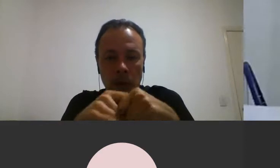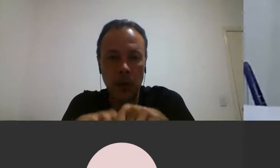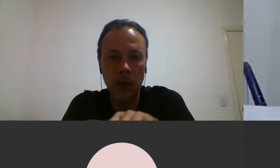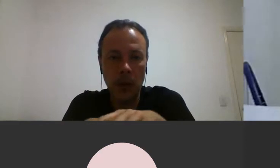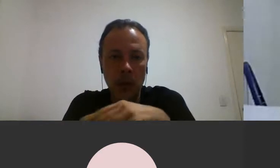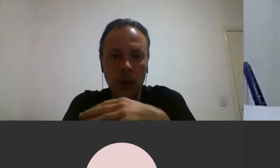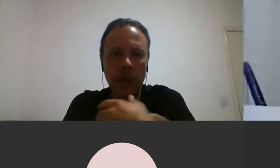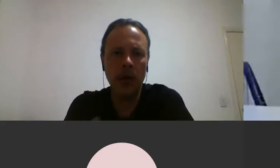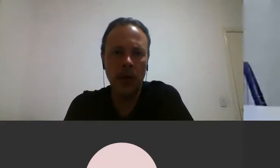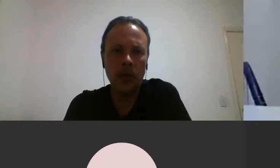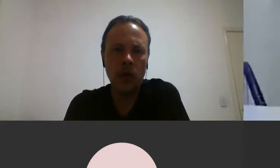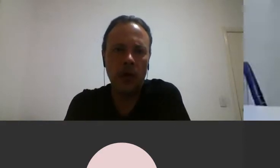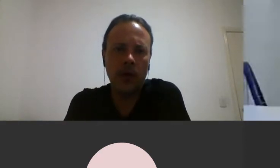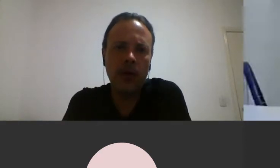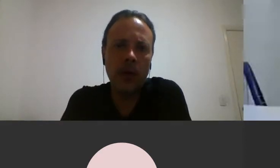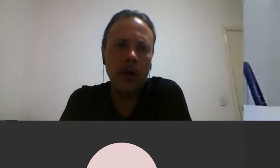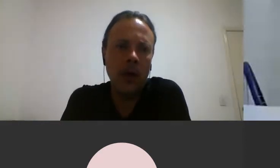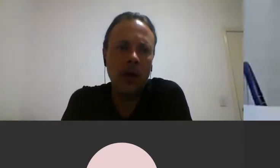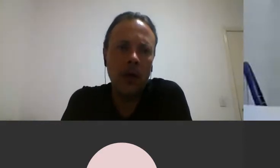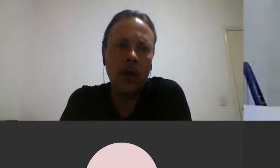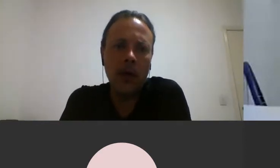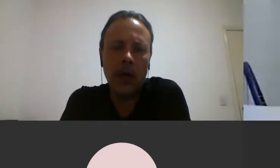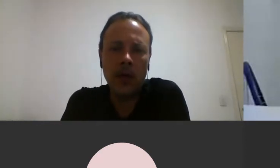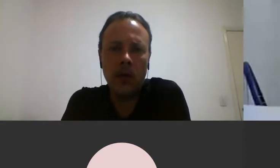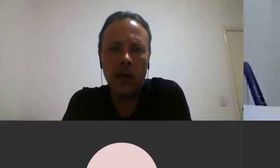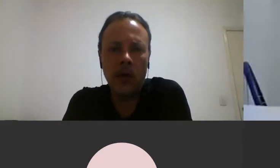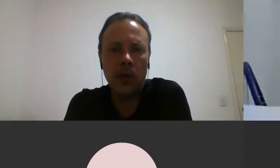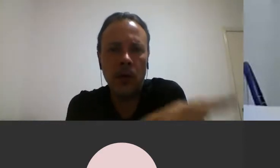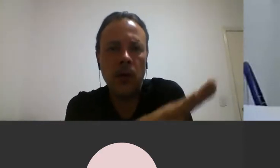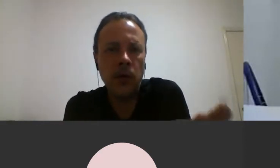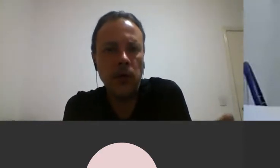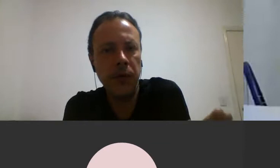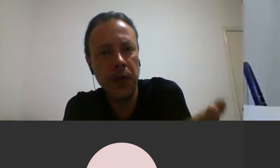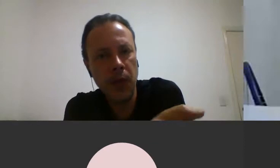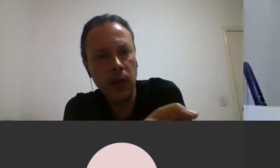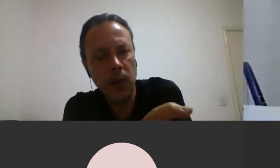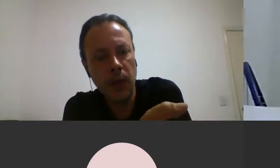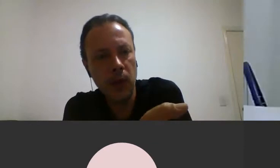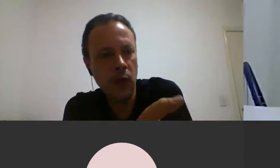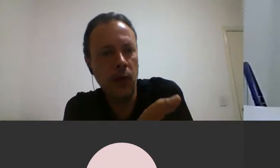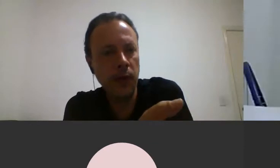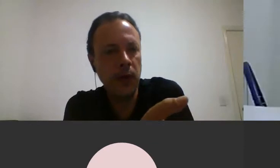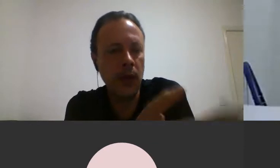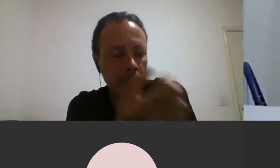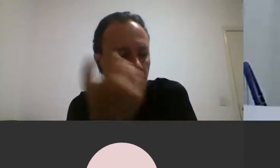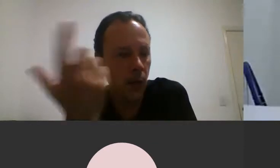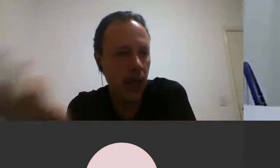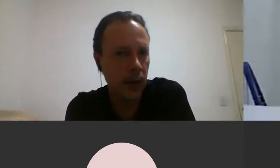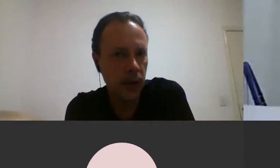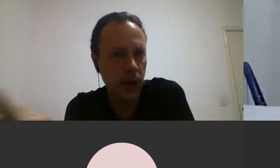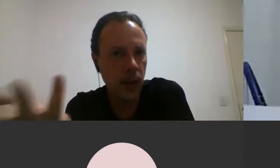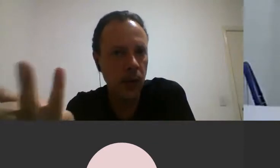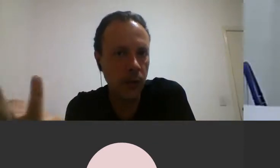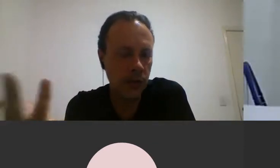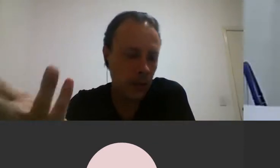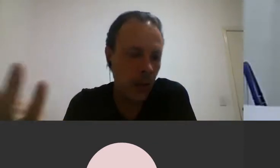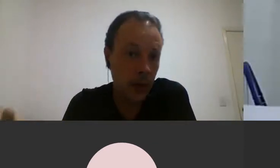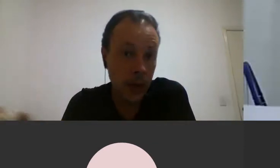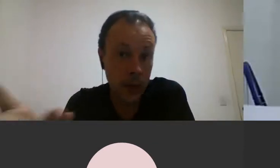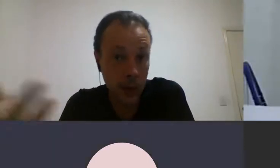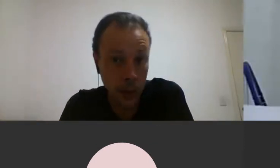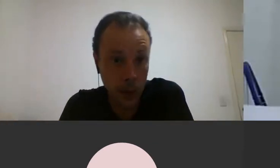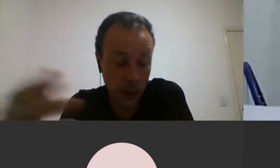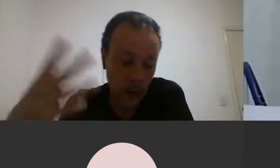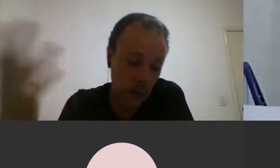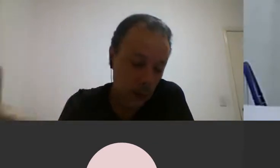tá? Então, a maioria dos softwares, tá? Trata isso. Eu gosto de frisar assim, a Microsoft tem lá o Access, né? Que é um